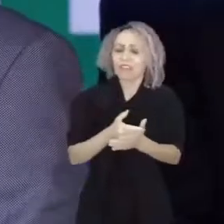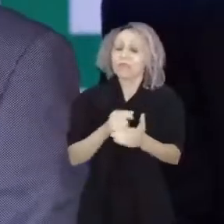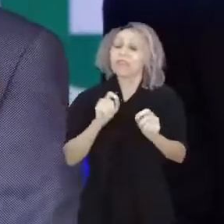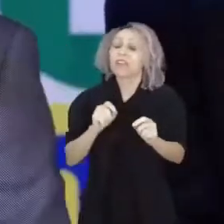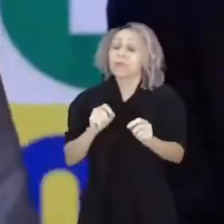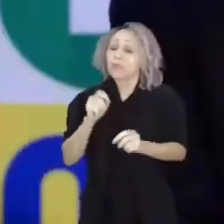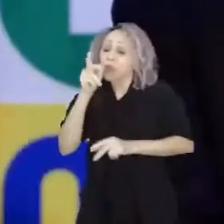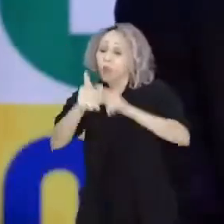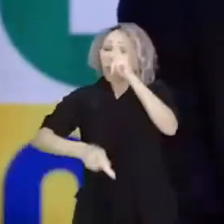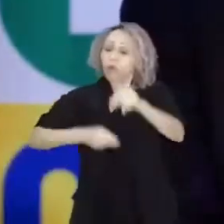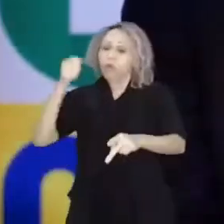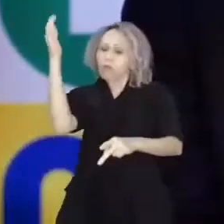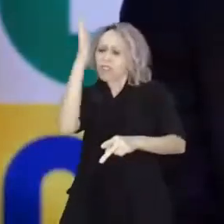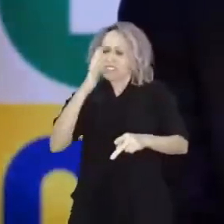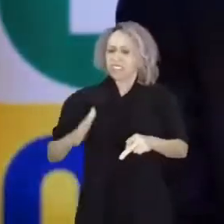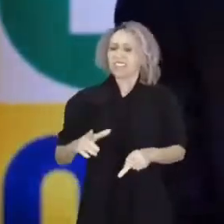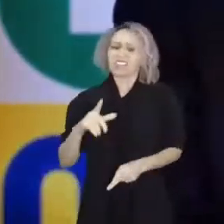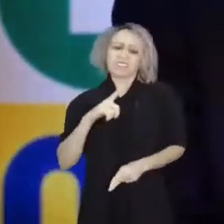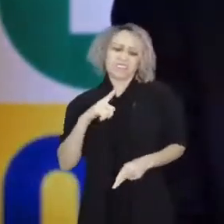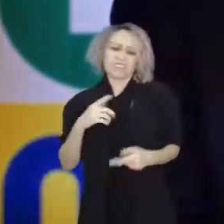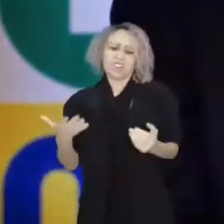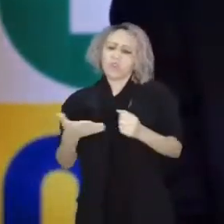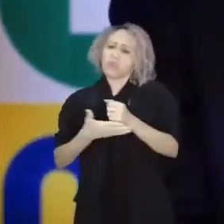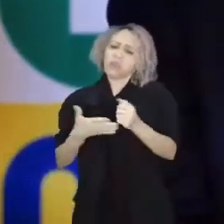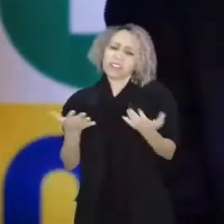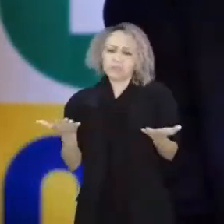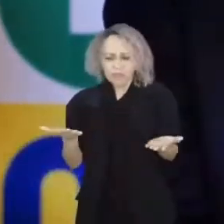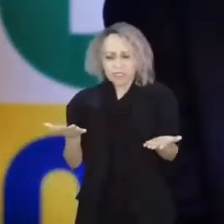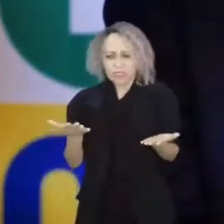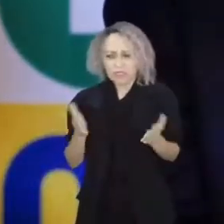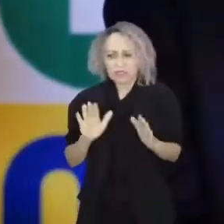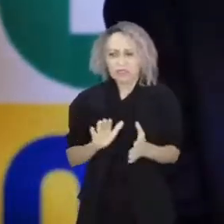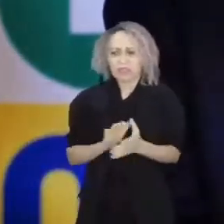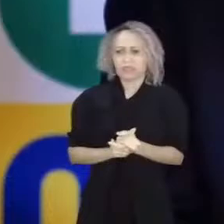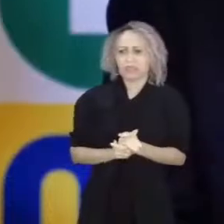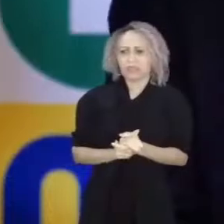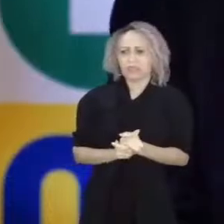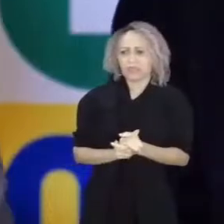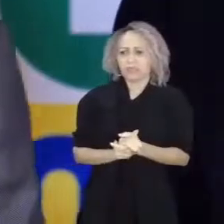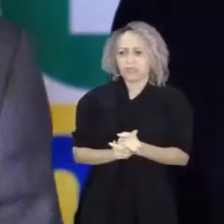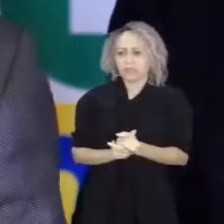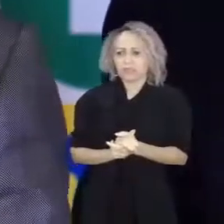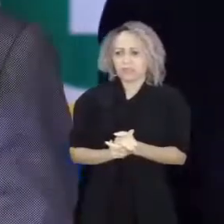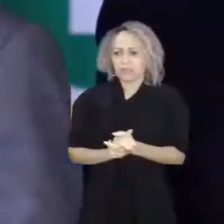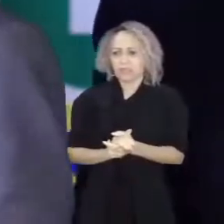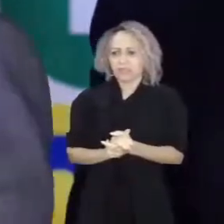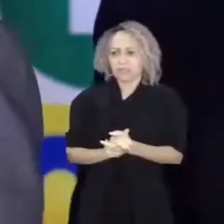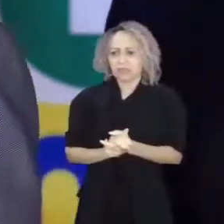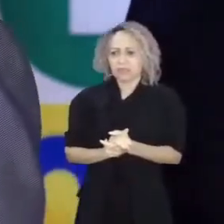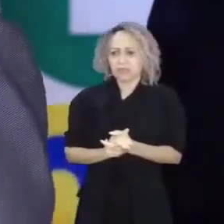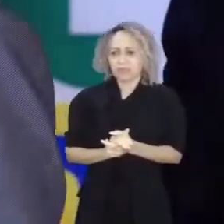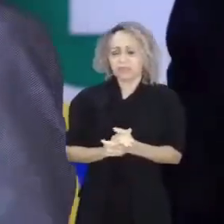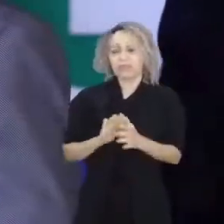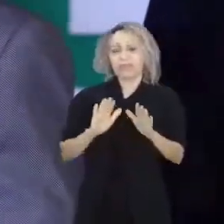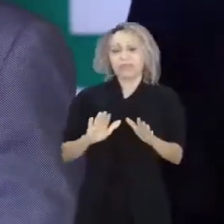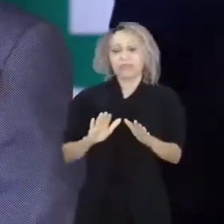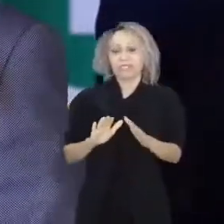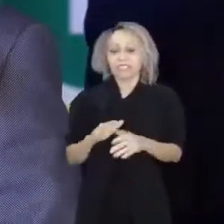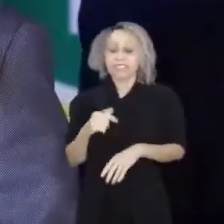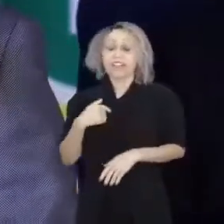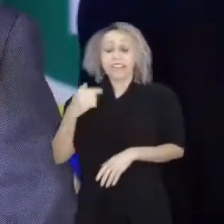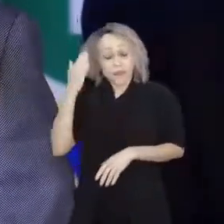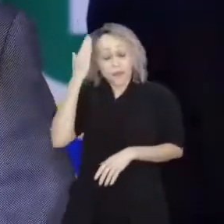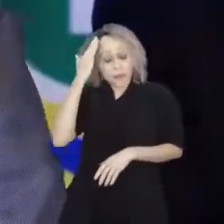apresentar a mim chorando com o orçamento deles. Todos eles vão se apresentar, eu preciso de mais dinheiro, eu preciso de